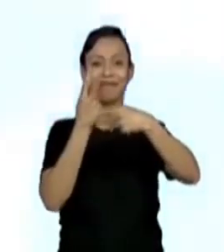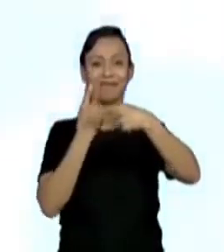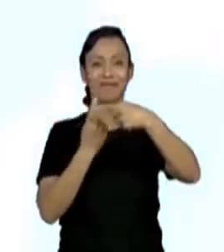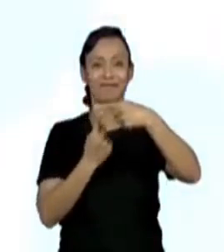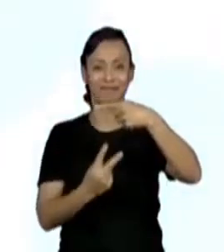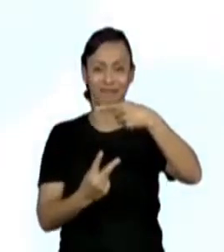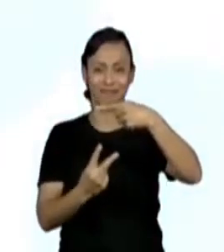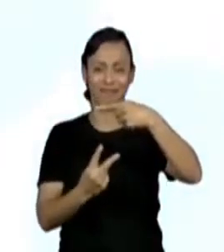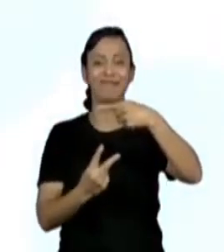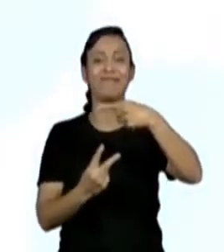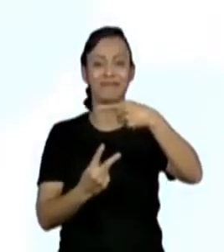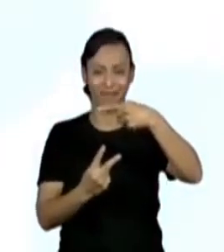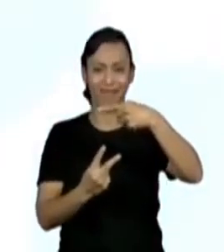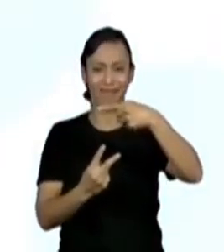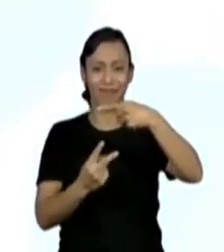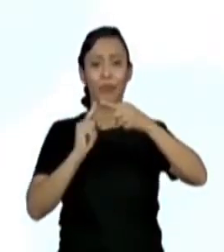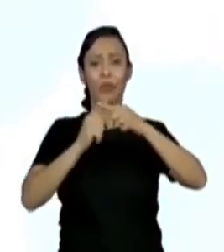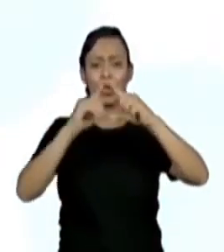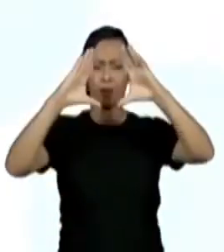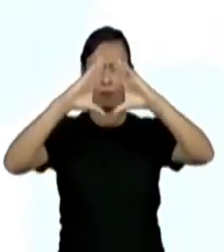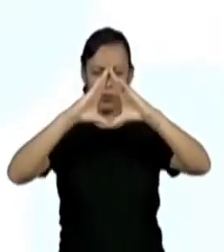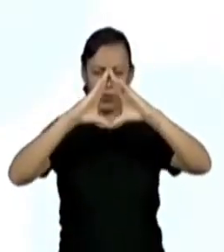me vamos